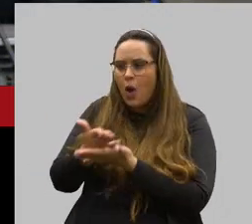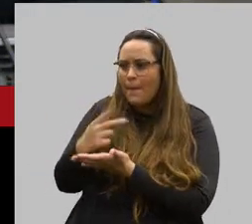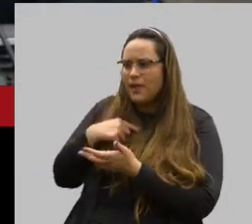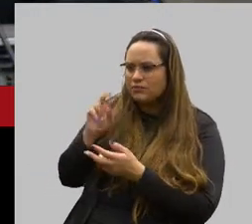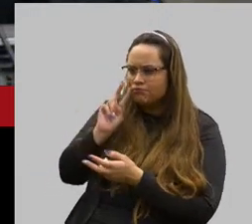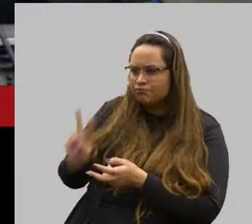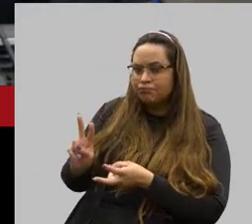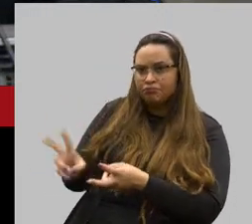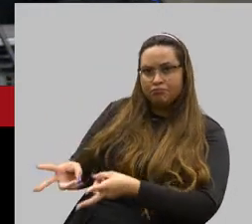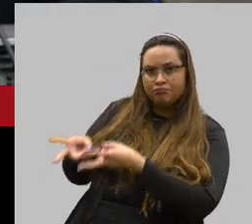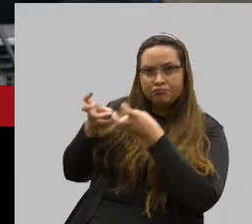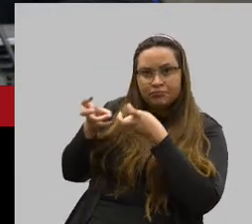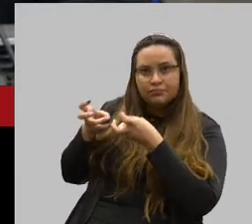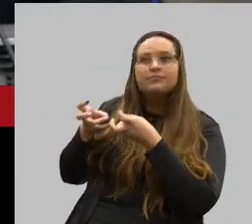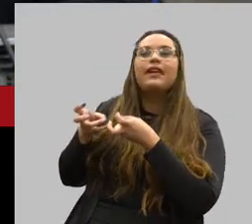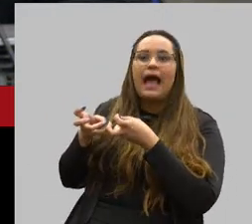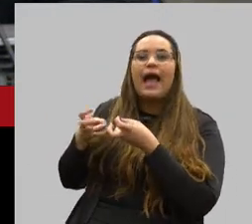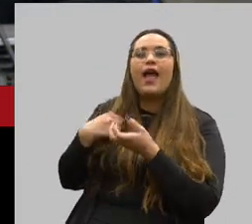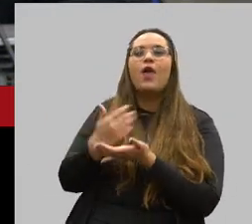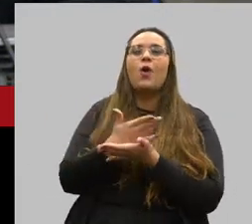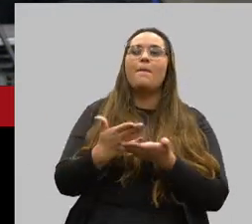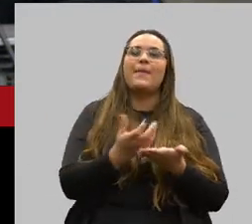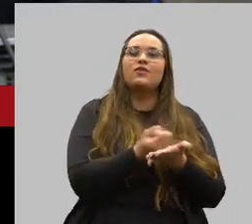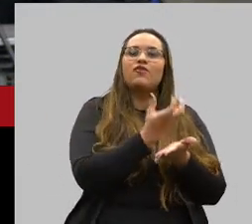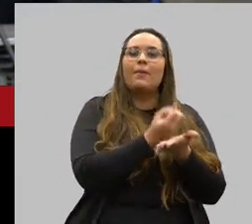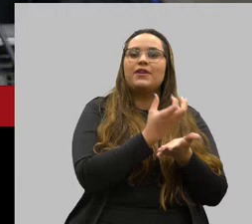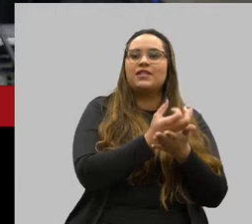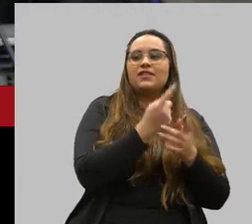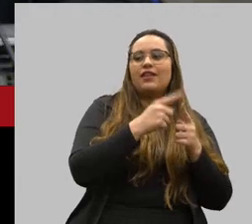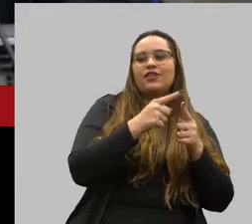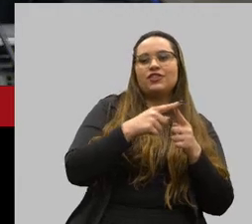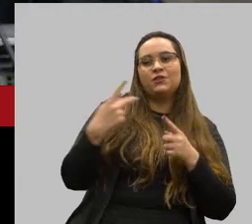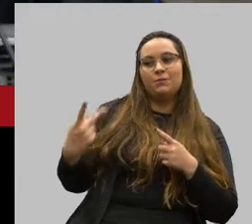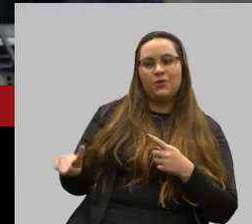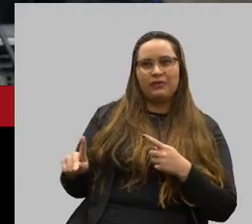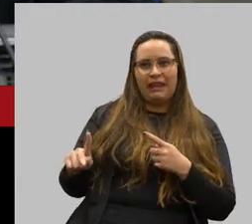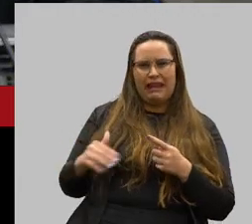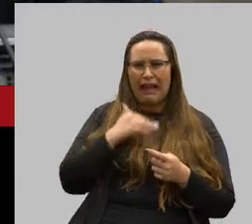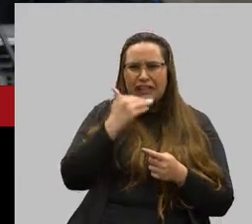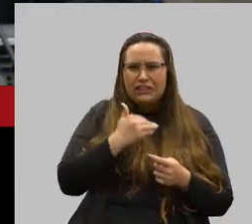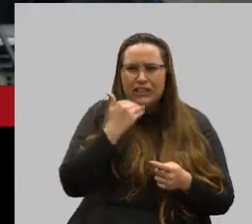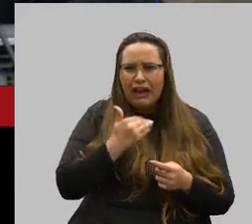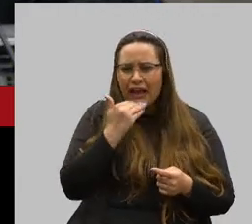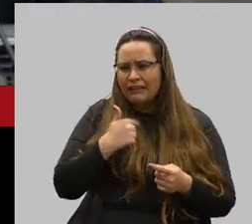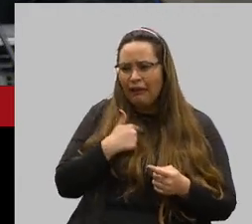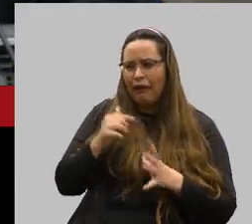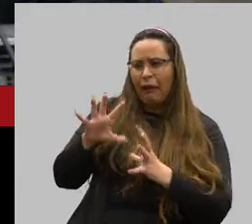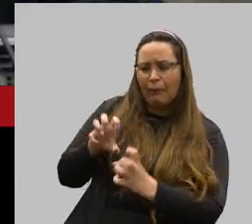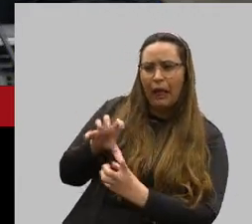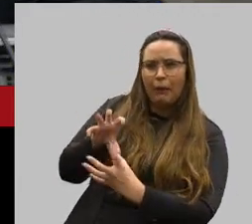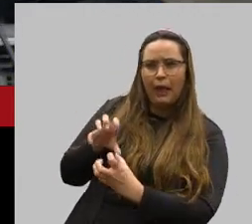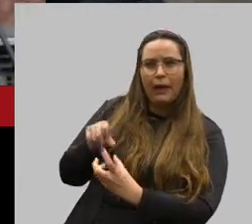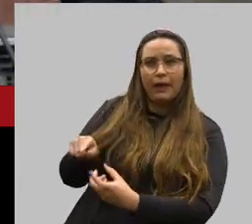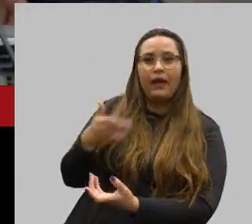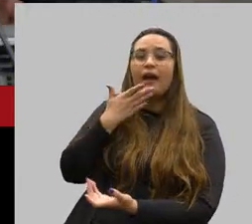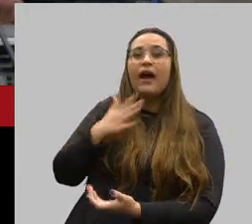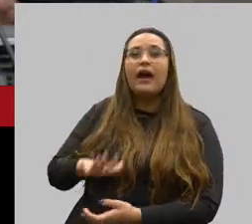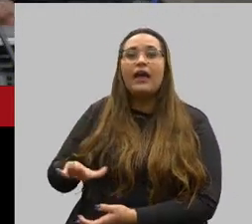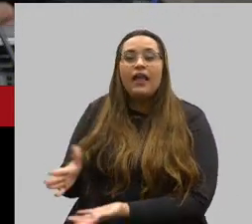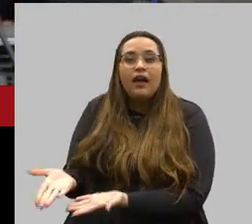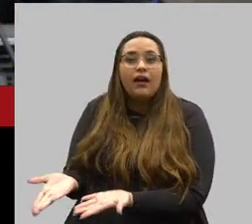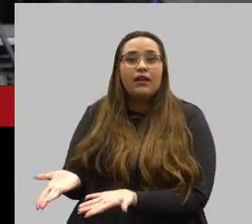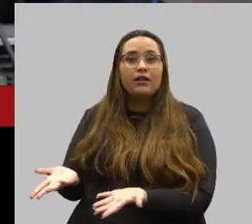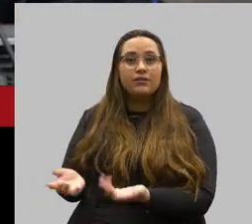Perspectiva da alfabetização então enquanto eu ficar brigando com a criança ali desconhecendo a realidade